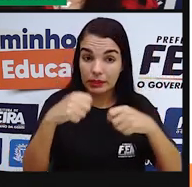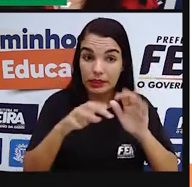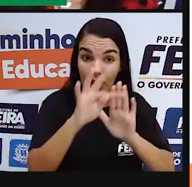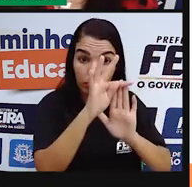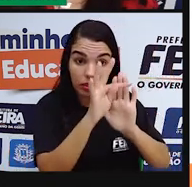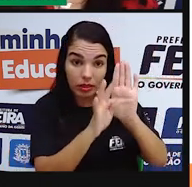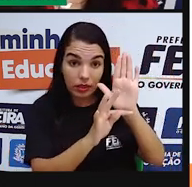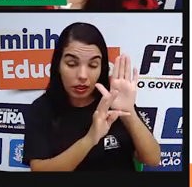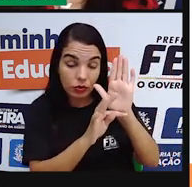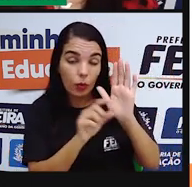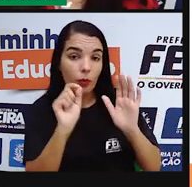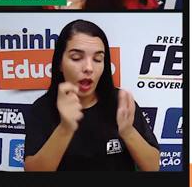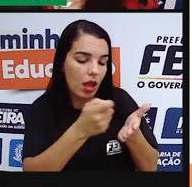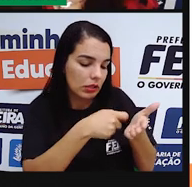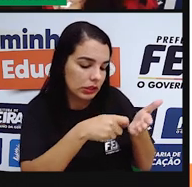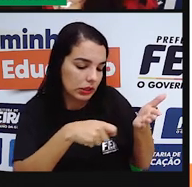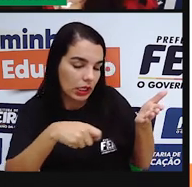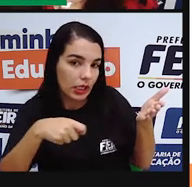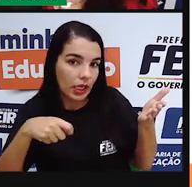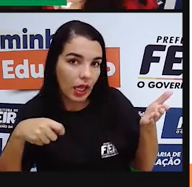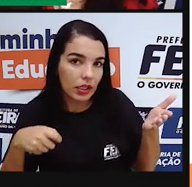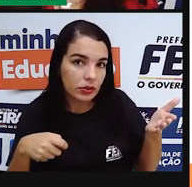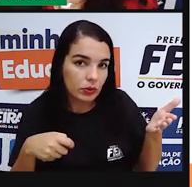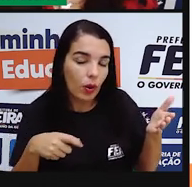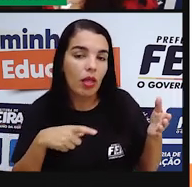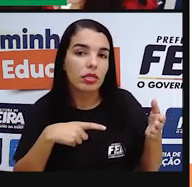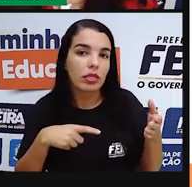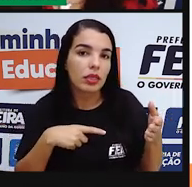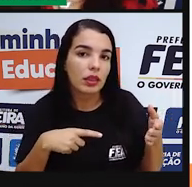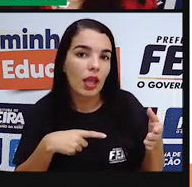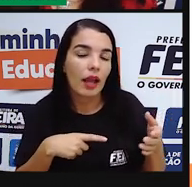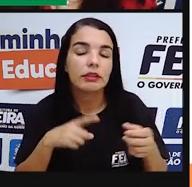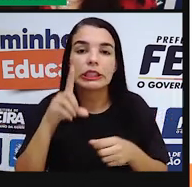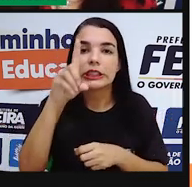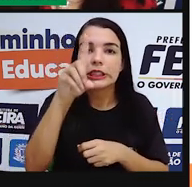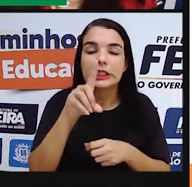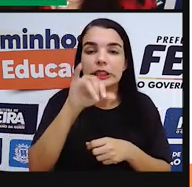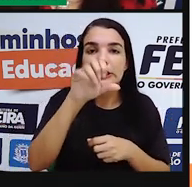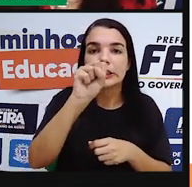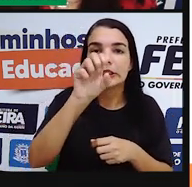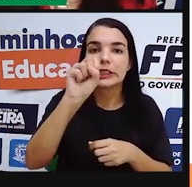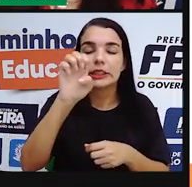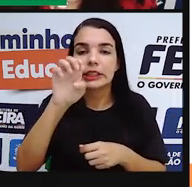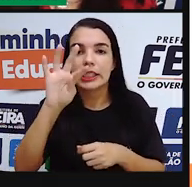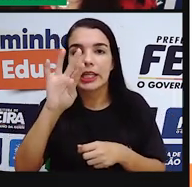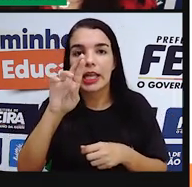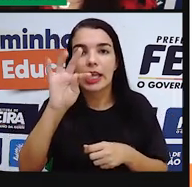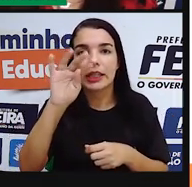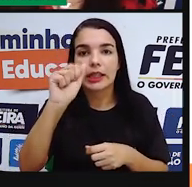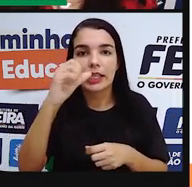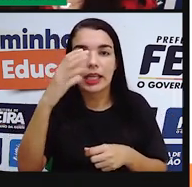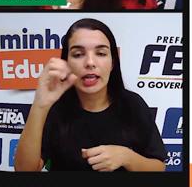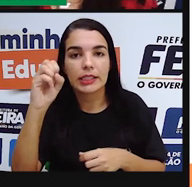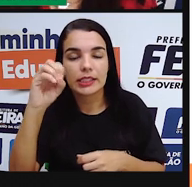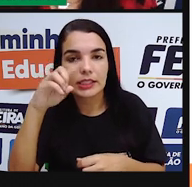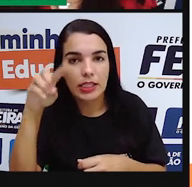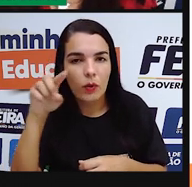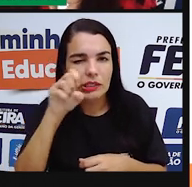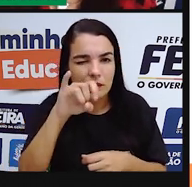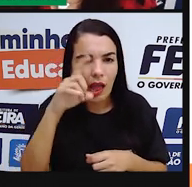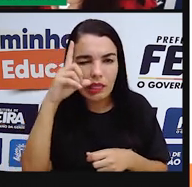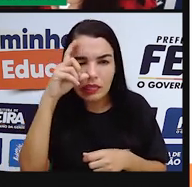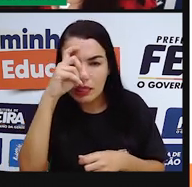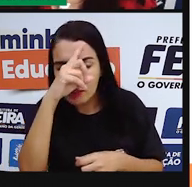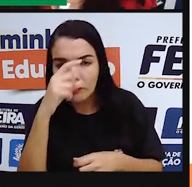O texto deverá ser escrito em forma de dissertação. Quem tem dificuldade aí com dissertação, se vocês